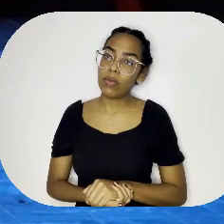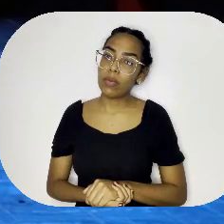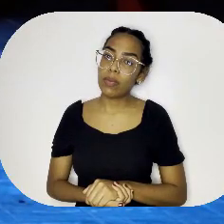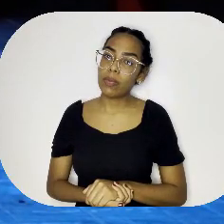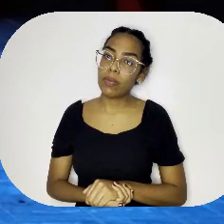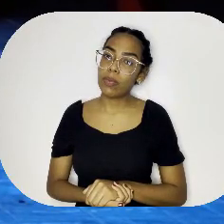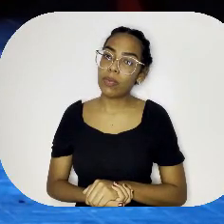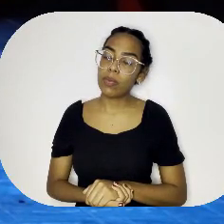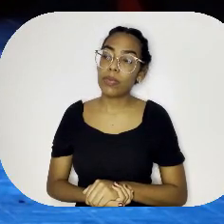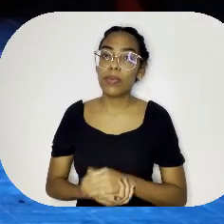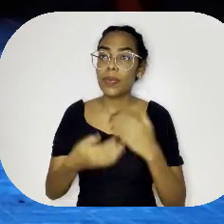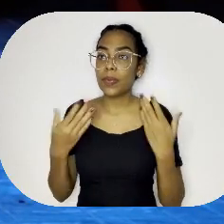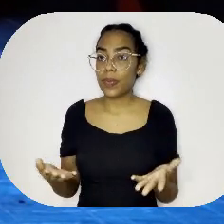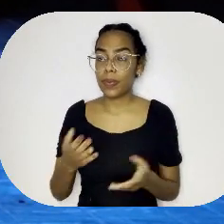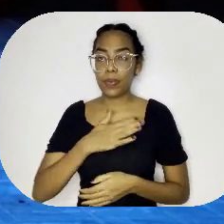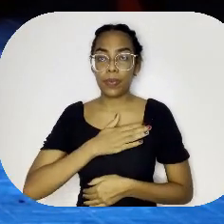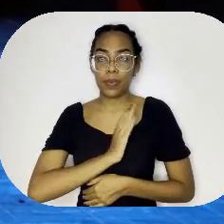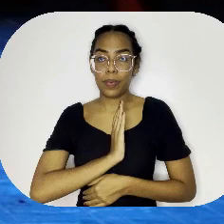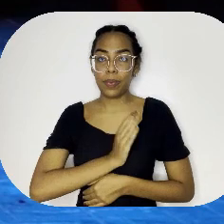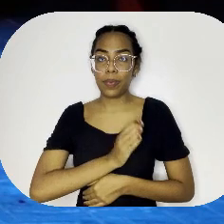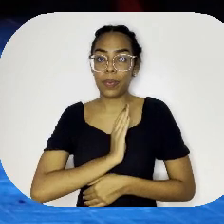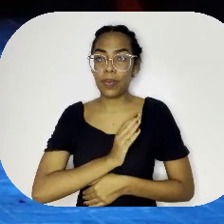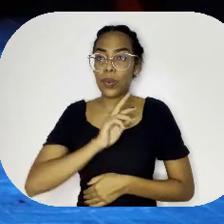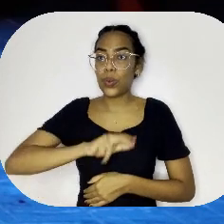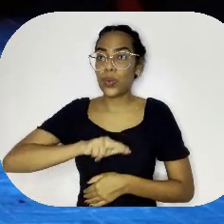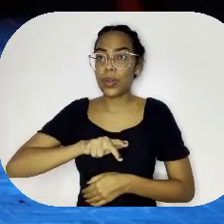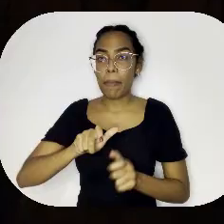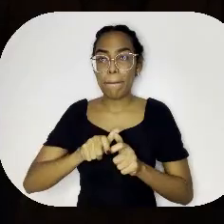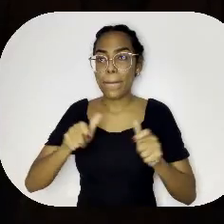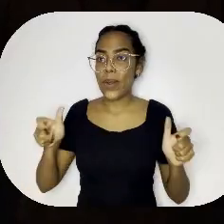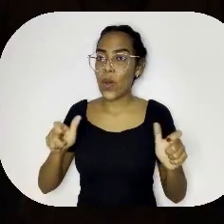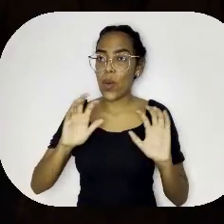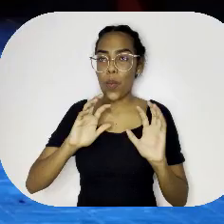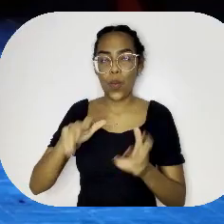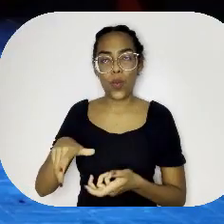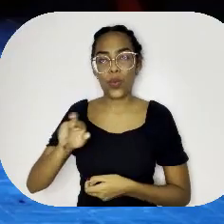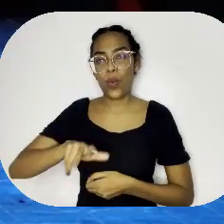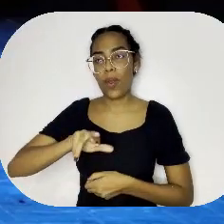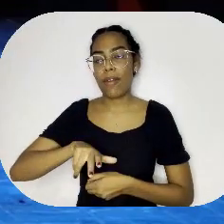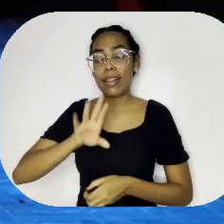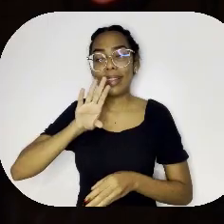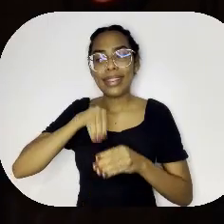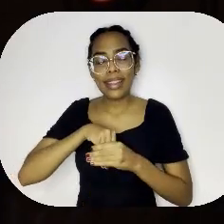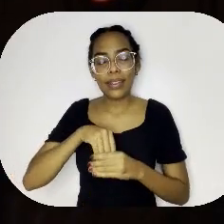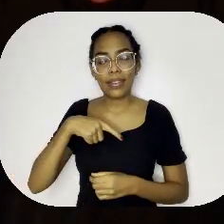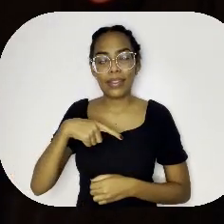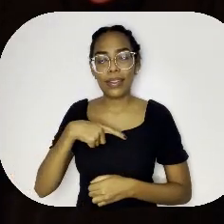Não, meu coração não é maior que o mundo. Nele